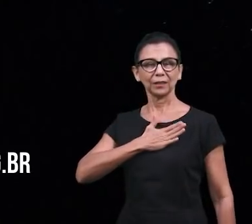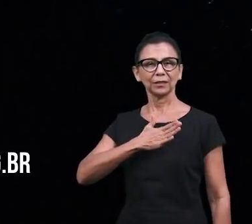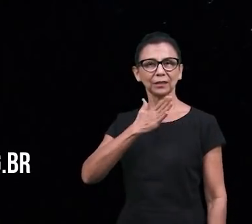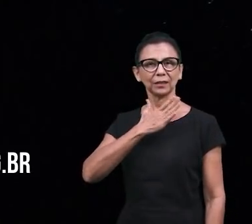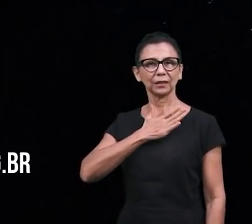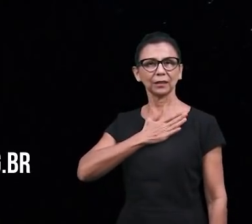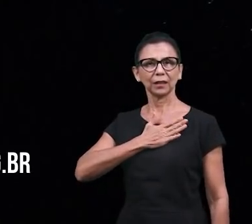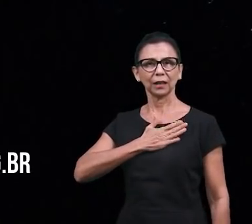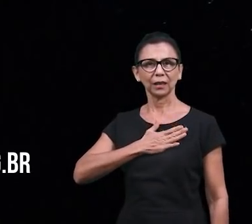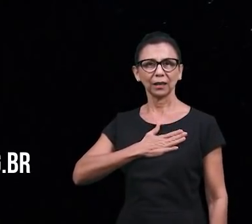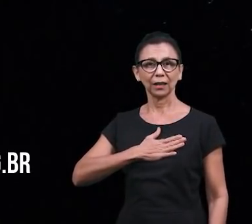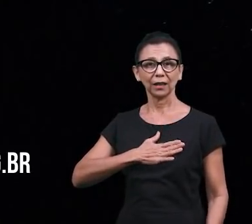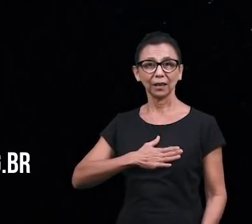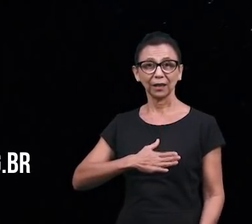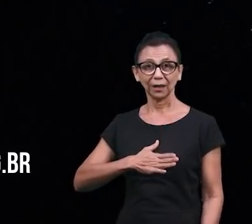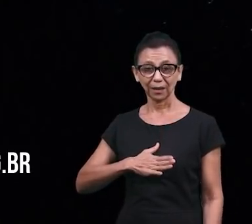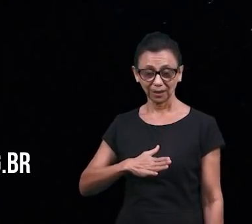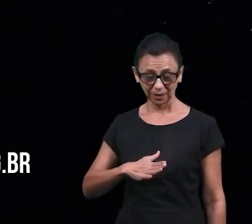conforta e